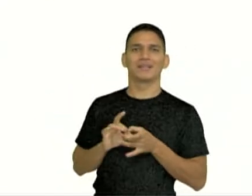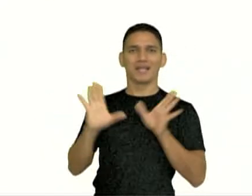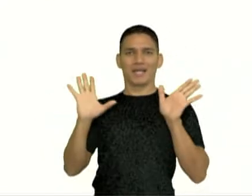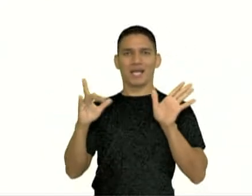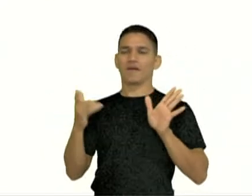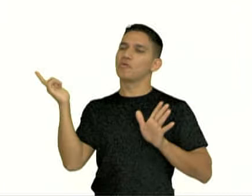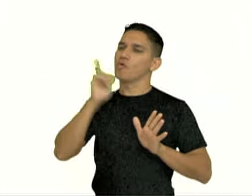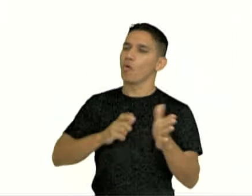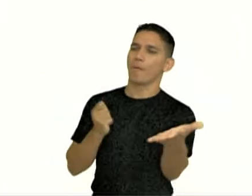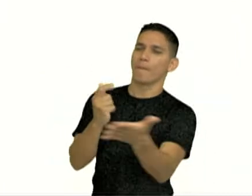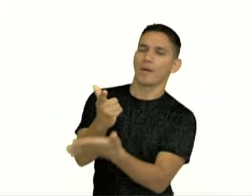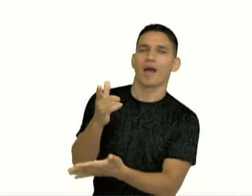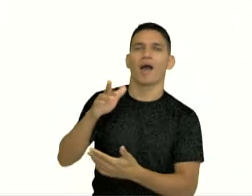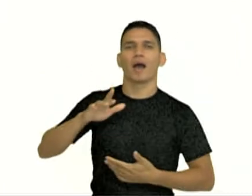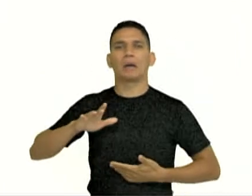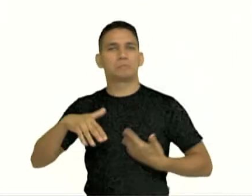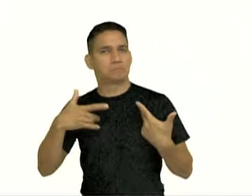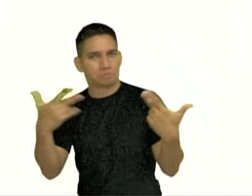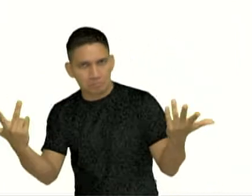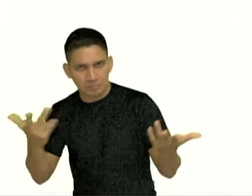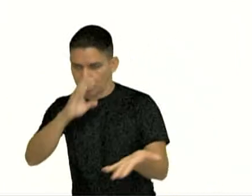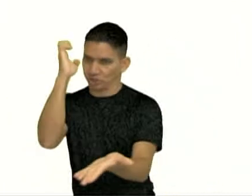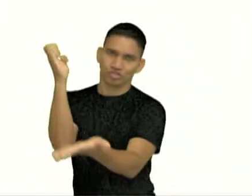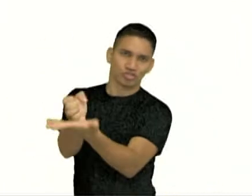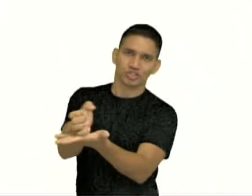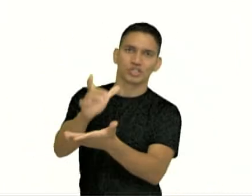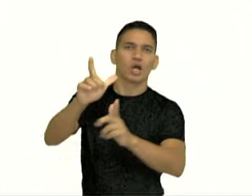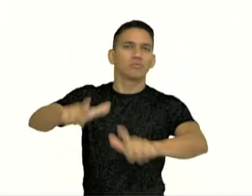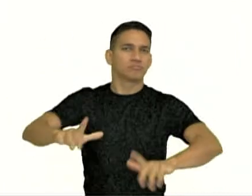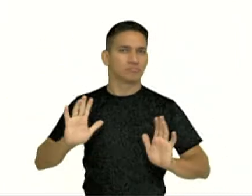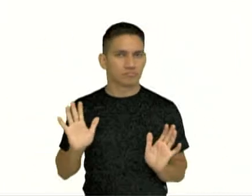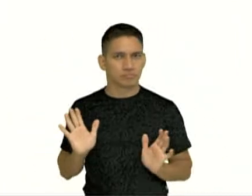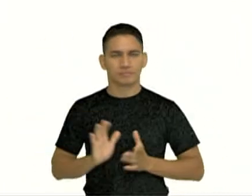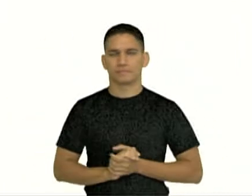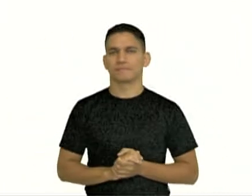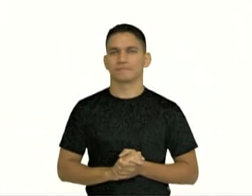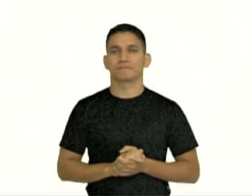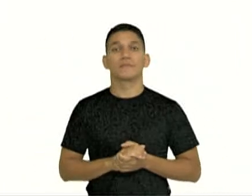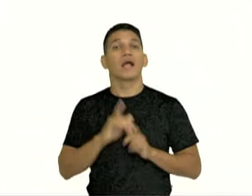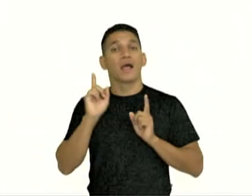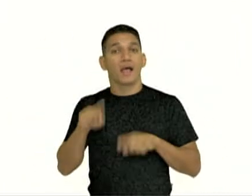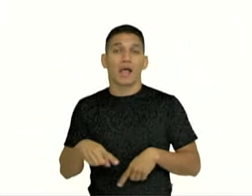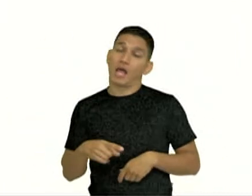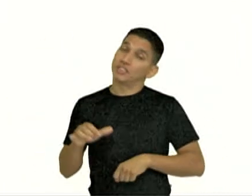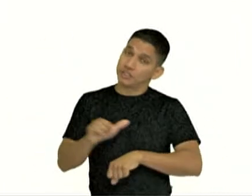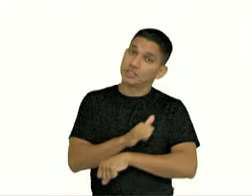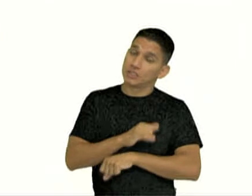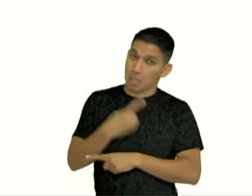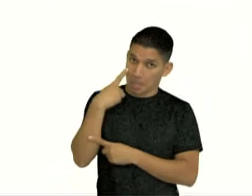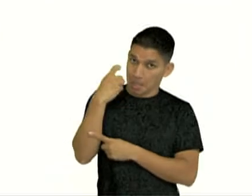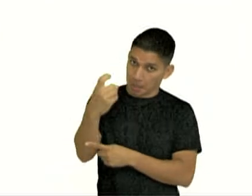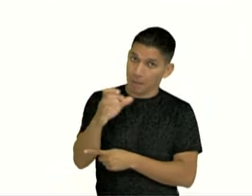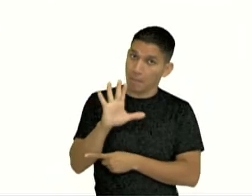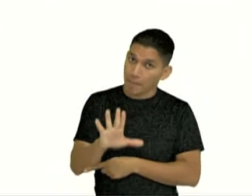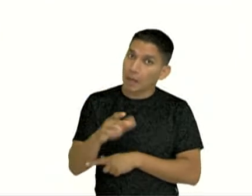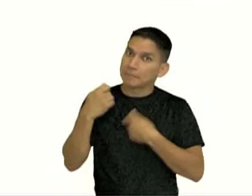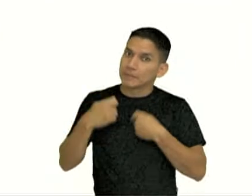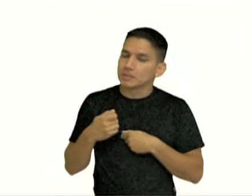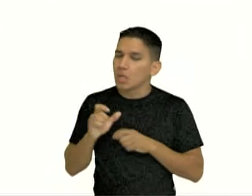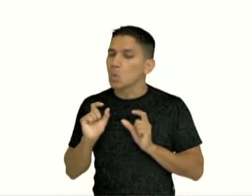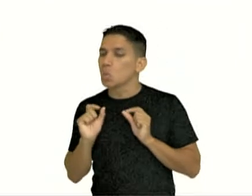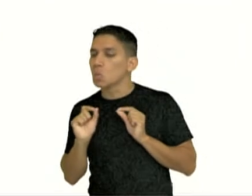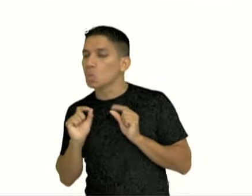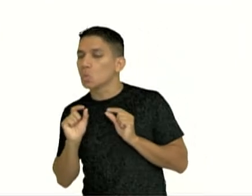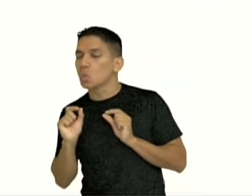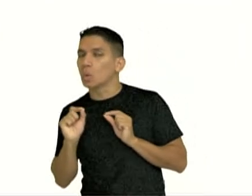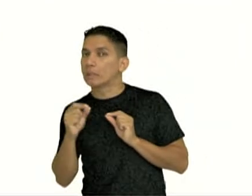utilizar, e daí obviamente compra à vista aquele bem, né? É uma alternativa bastante interessante, mas aqui tem que se tocar de